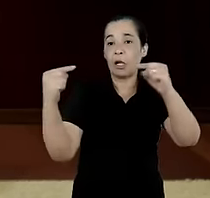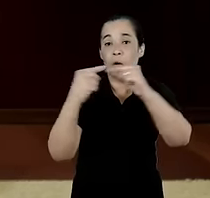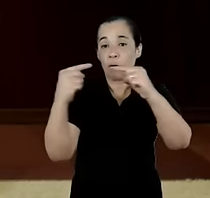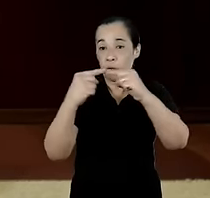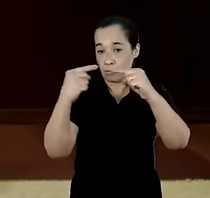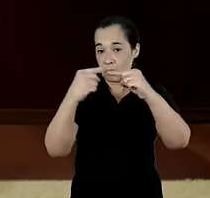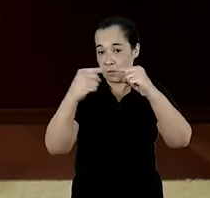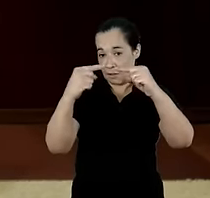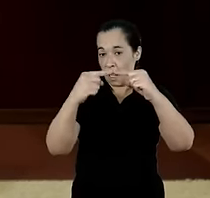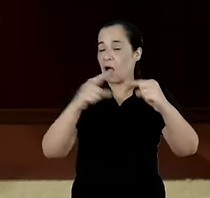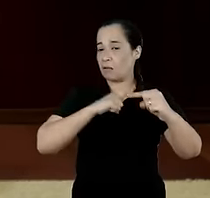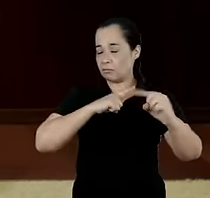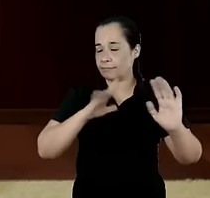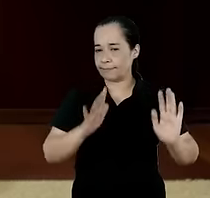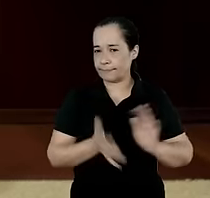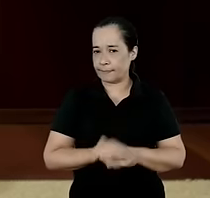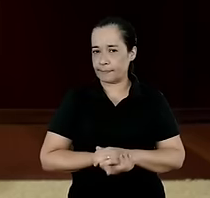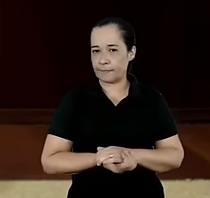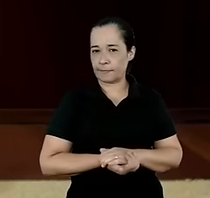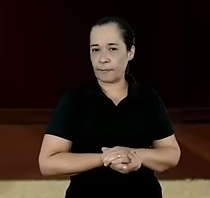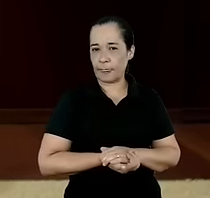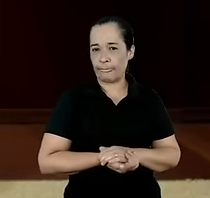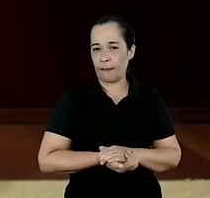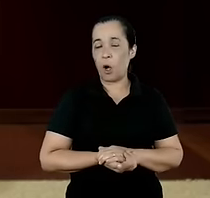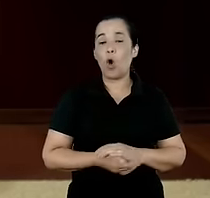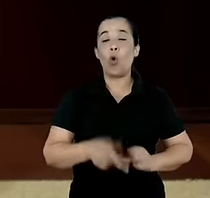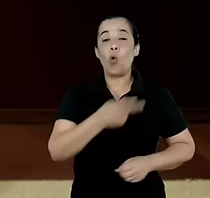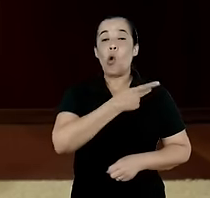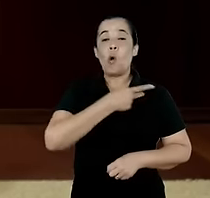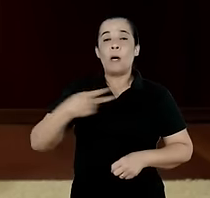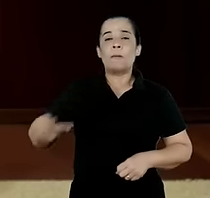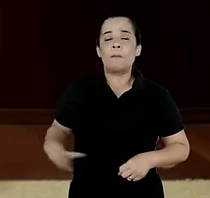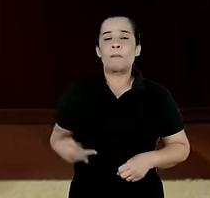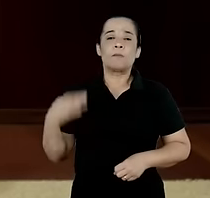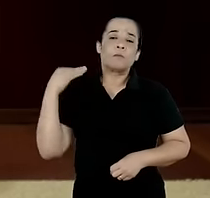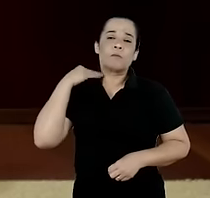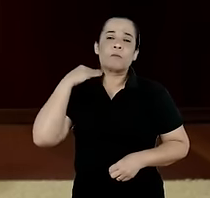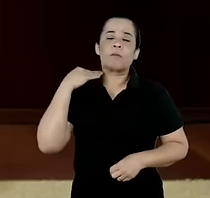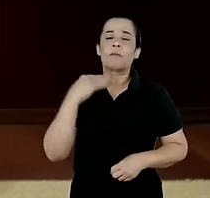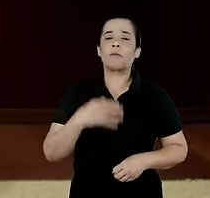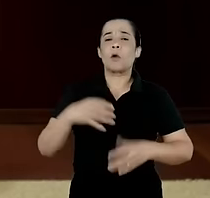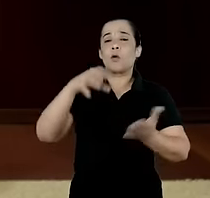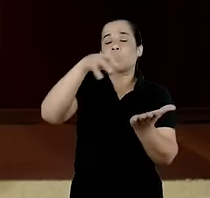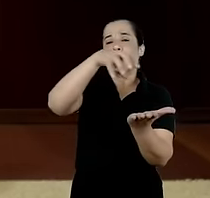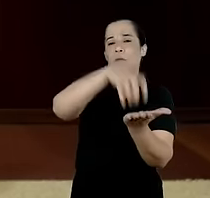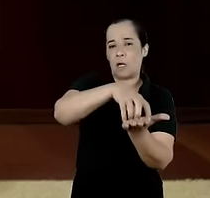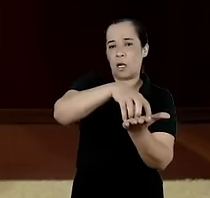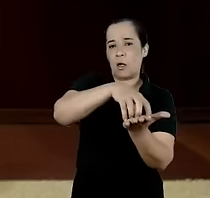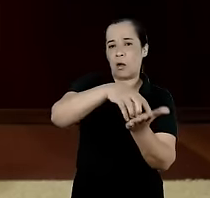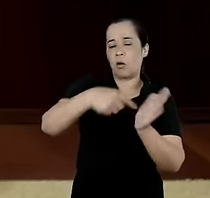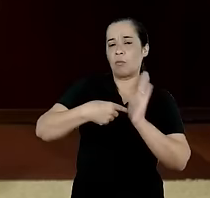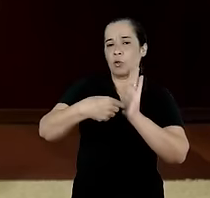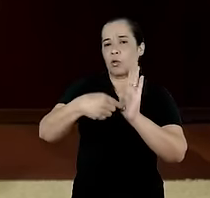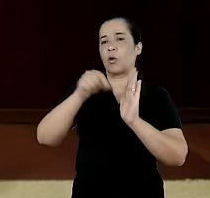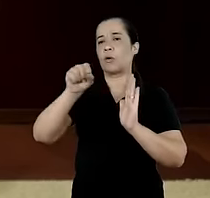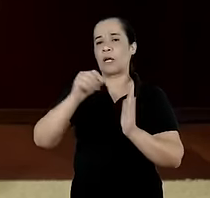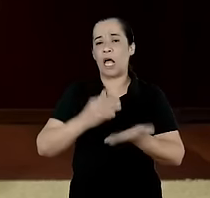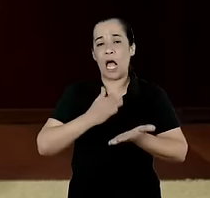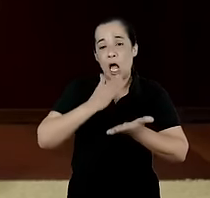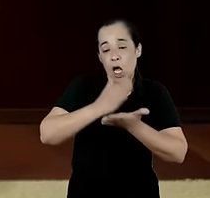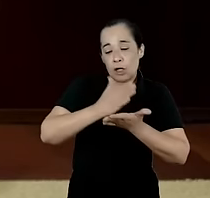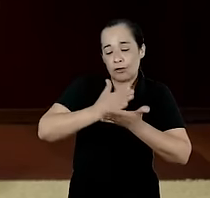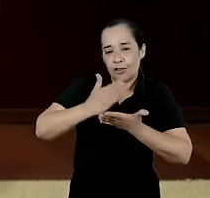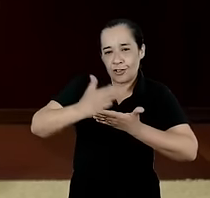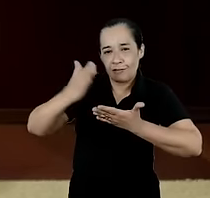Cris eu percebi que o presidente do Banco Central falou bastante sobre desfragmenta ou fragmentação das cadeias globais